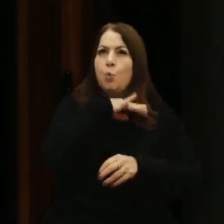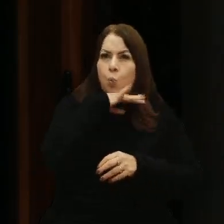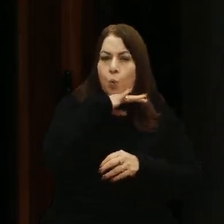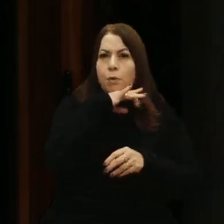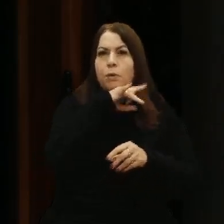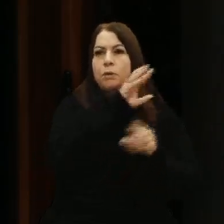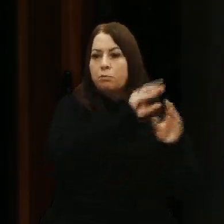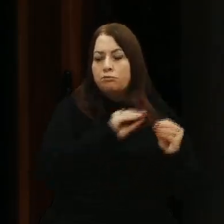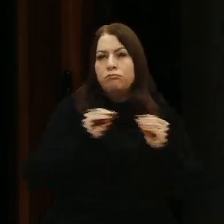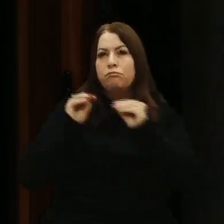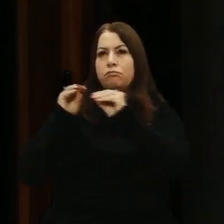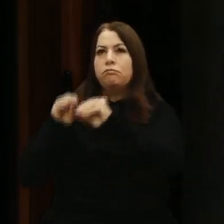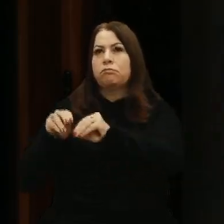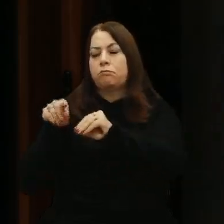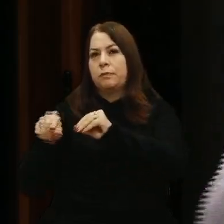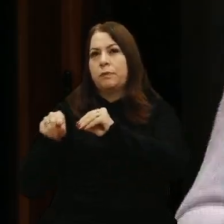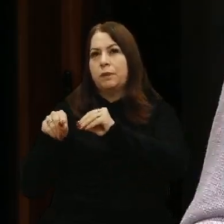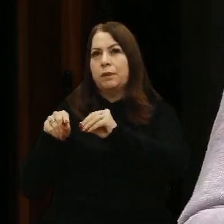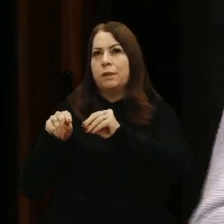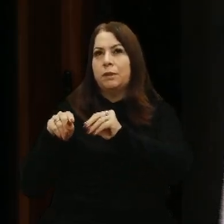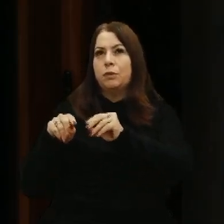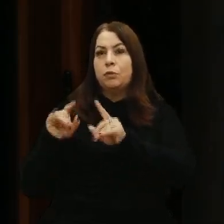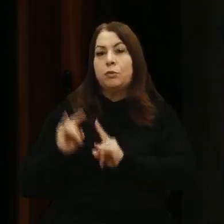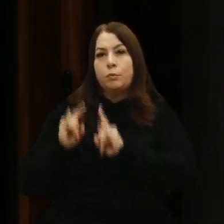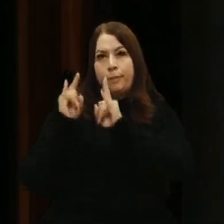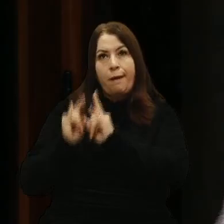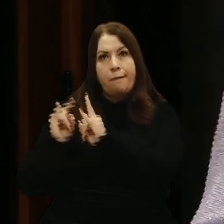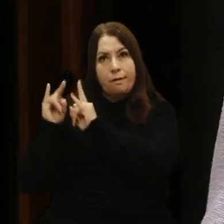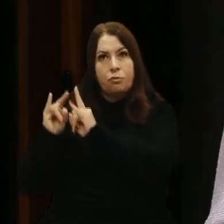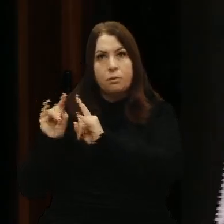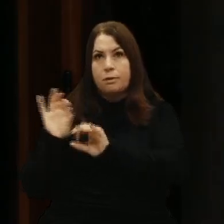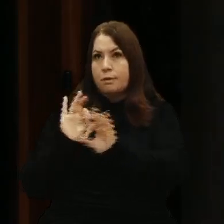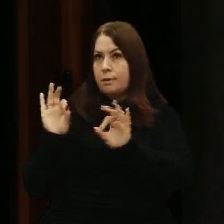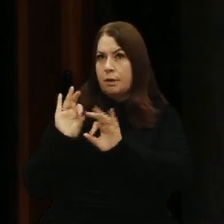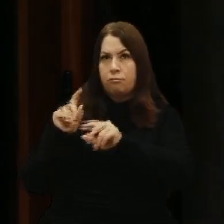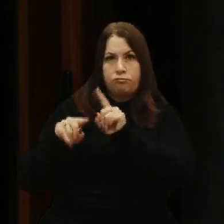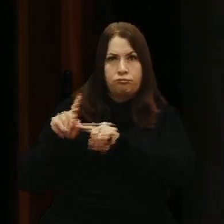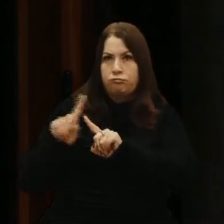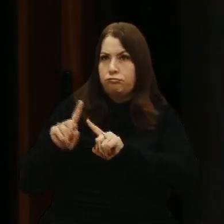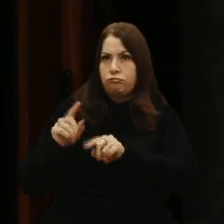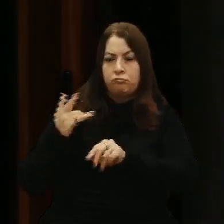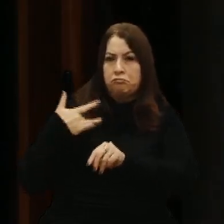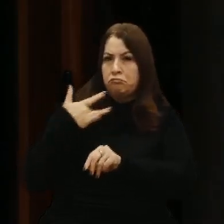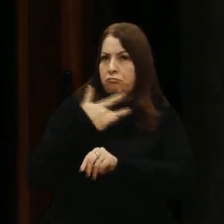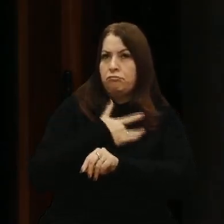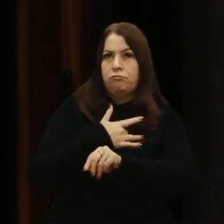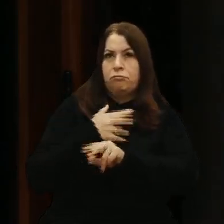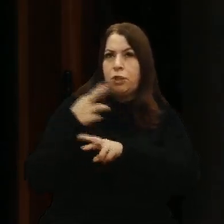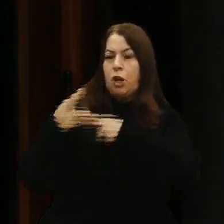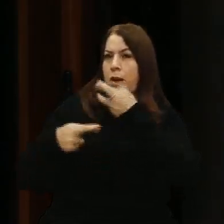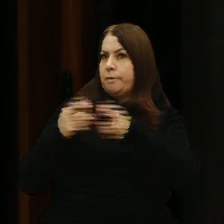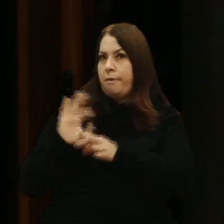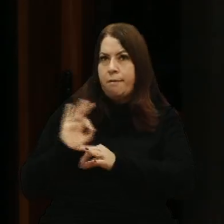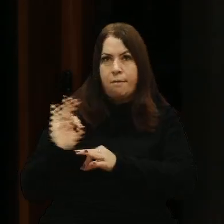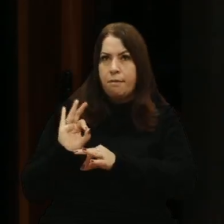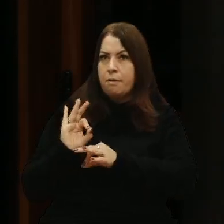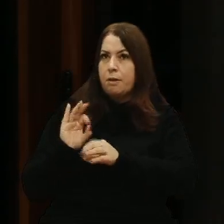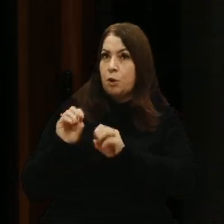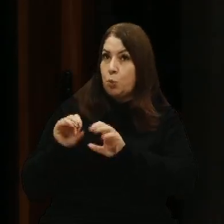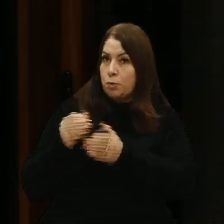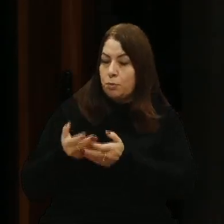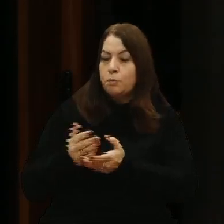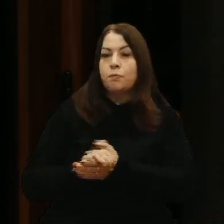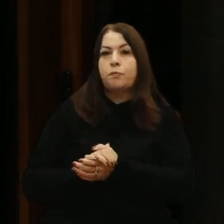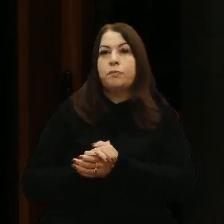foram colocados num conjunto habitacional sem nenhum equipamento de saúde, de lazer e de